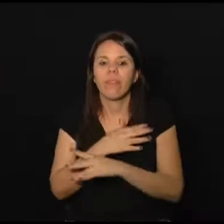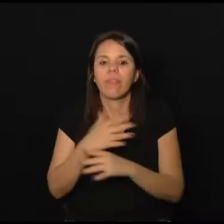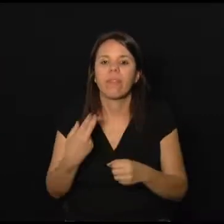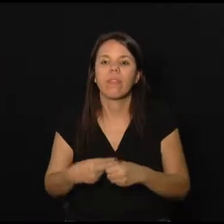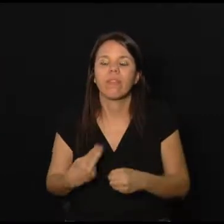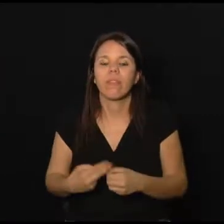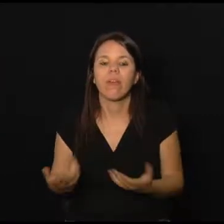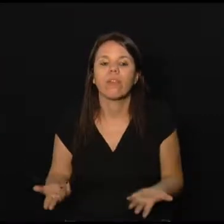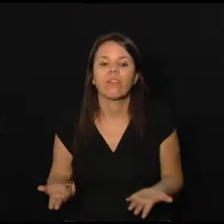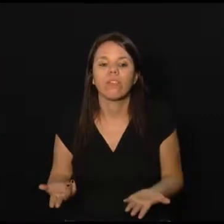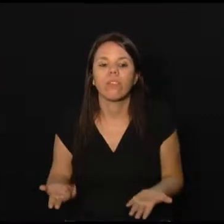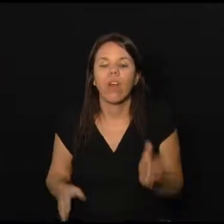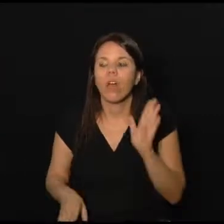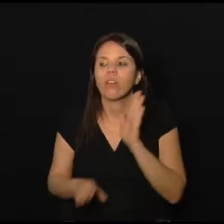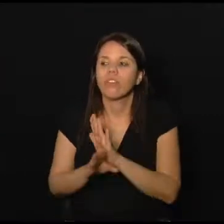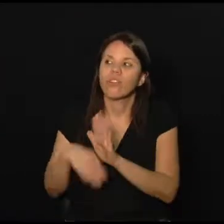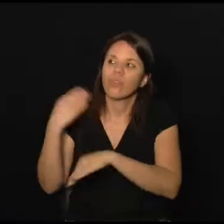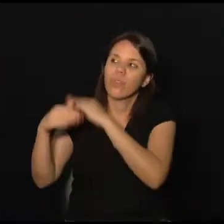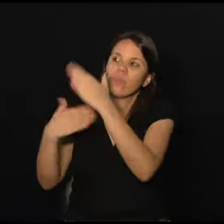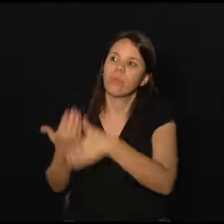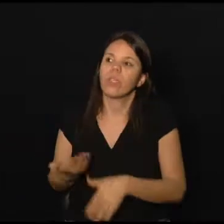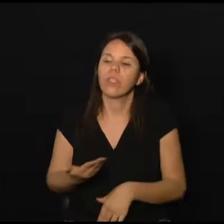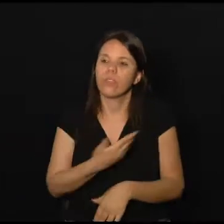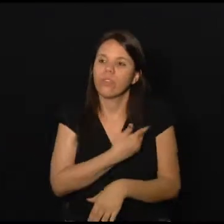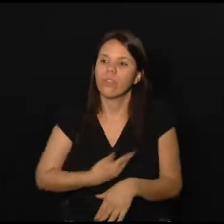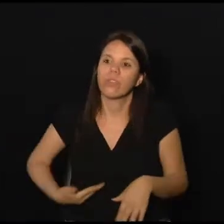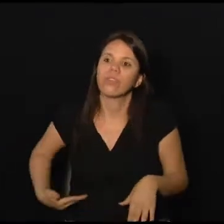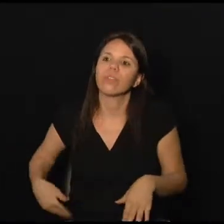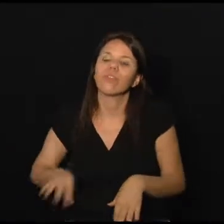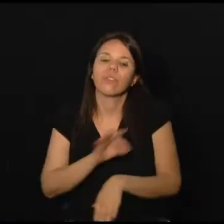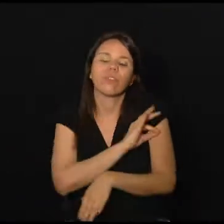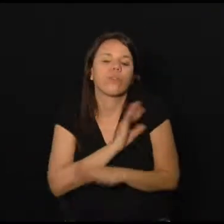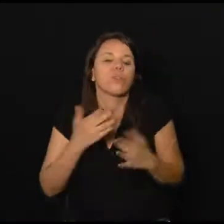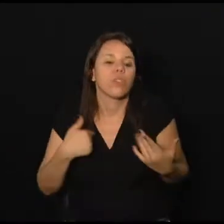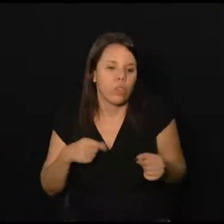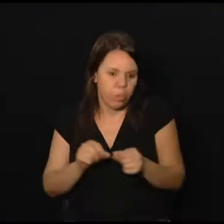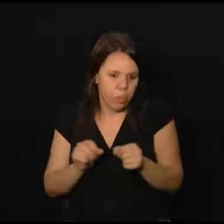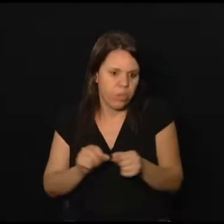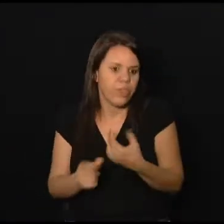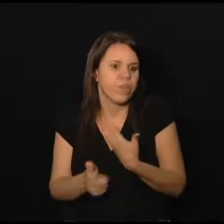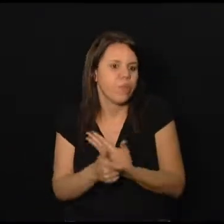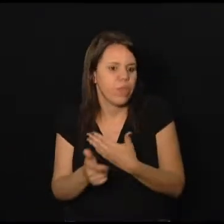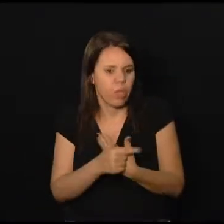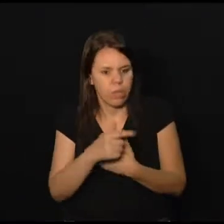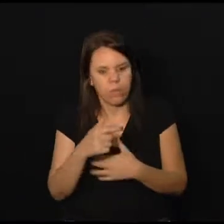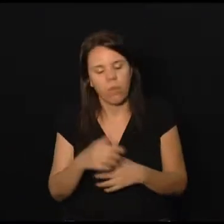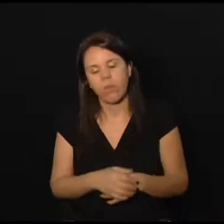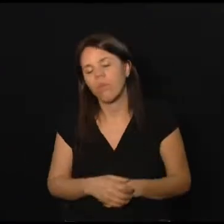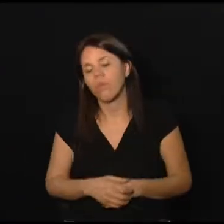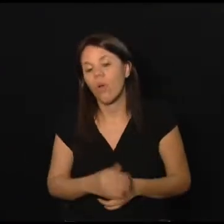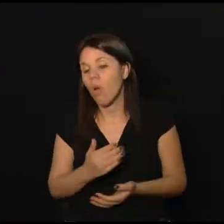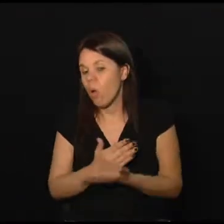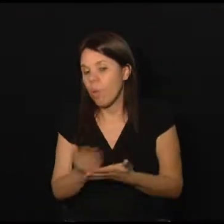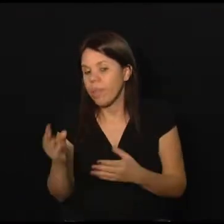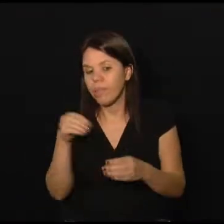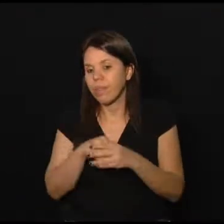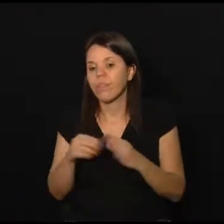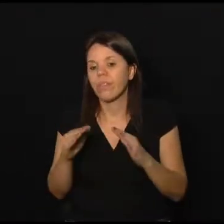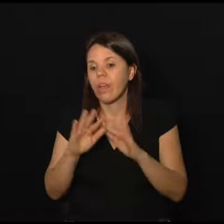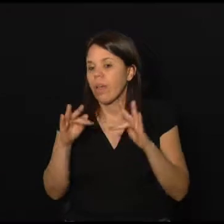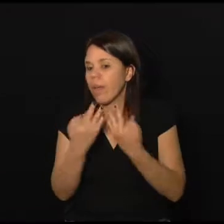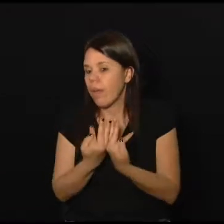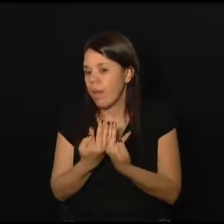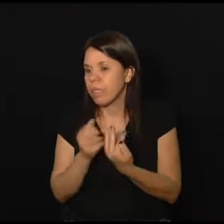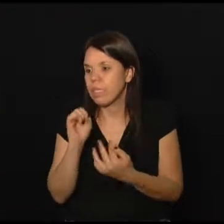o desenvolvimento do poder público, mas também eu preciso fazer o meu papel. Isso começa em casa, porque se esse papel for